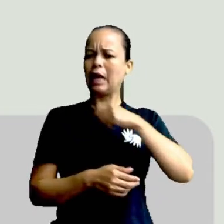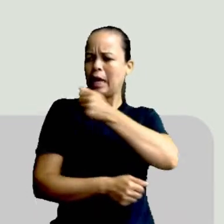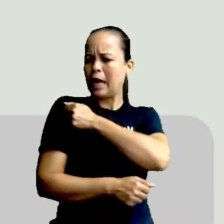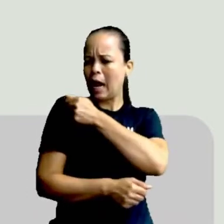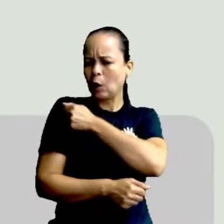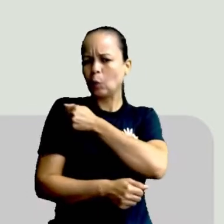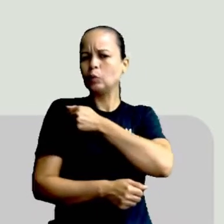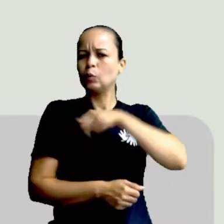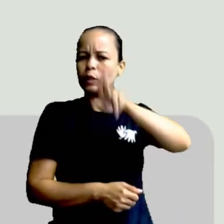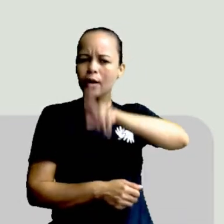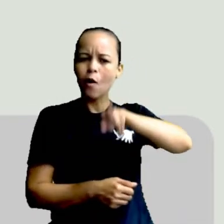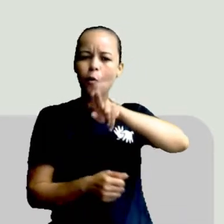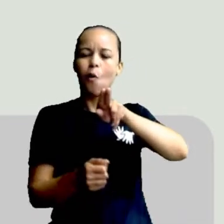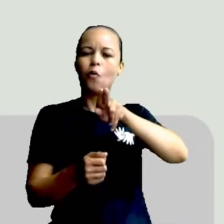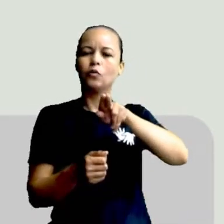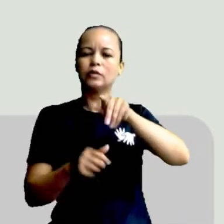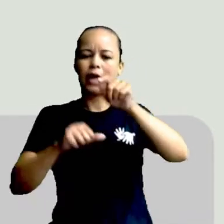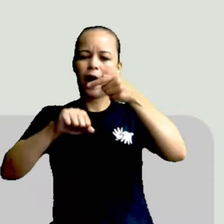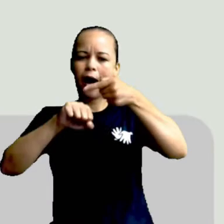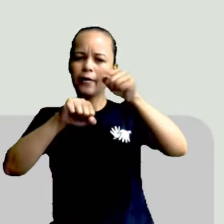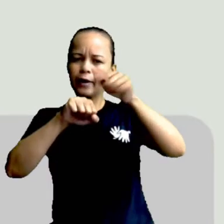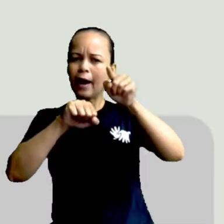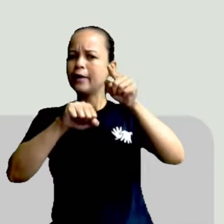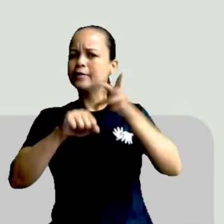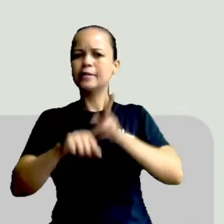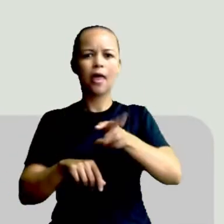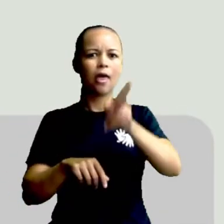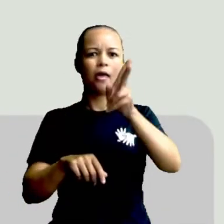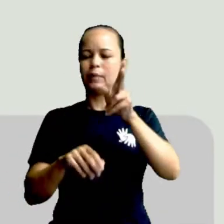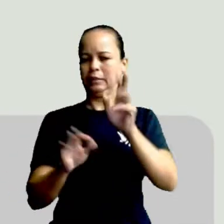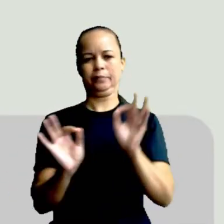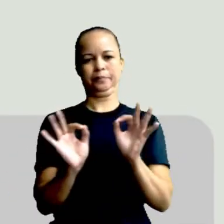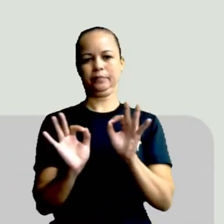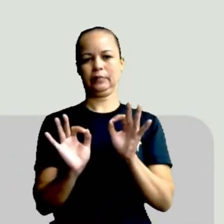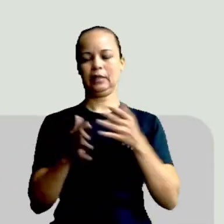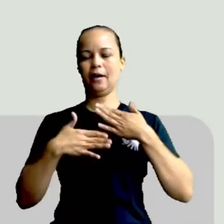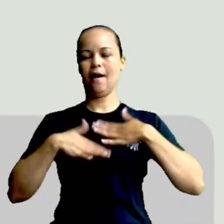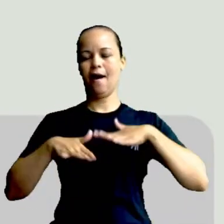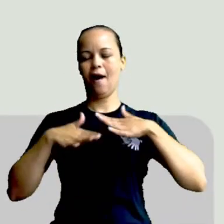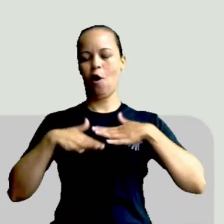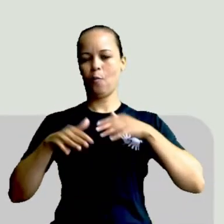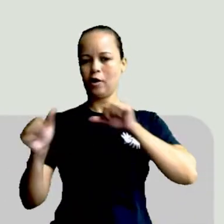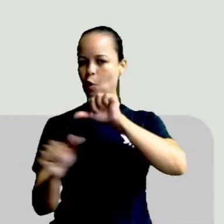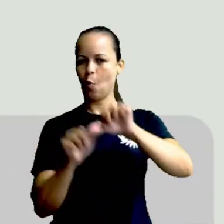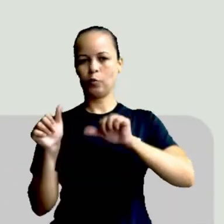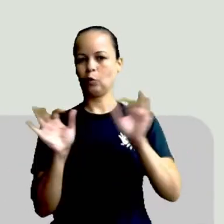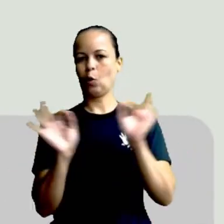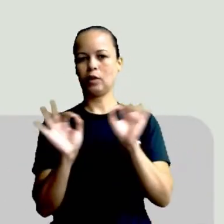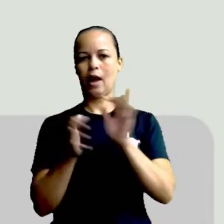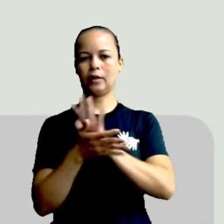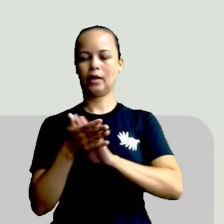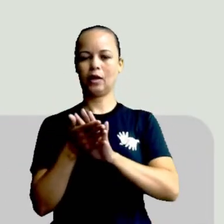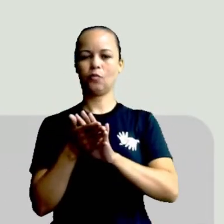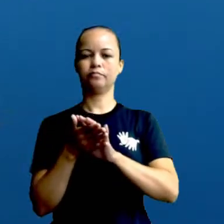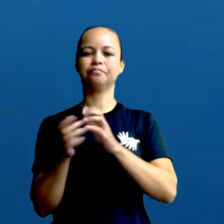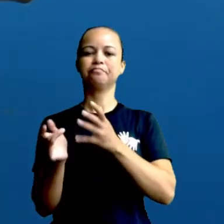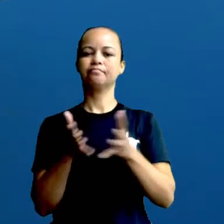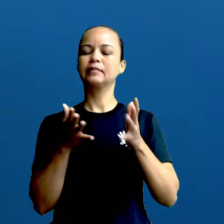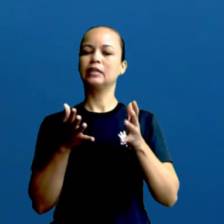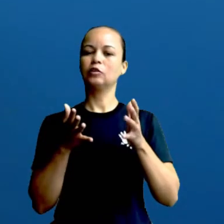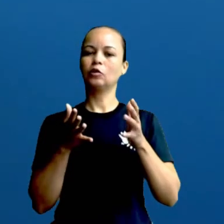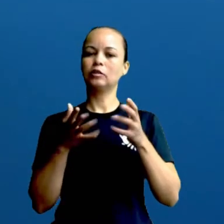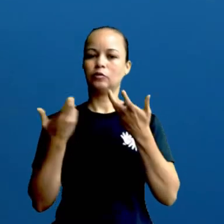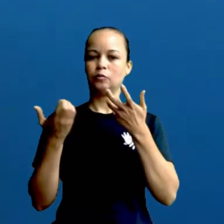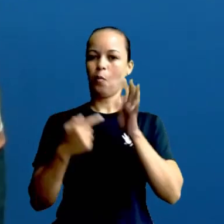com erosão que assim corre menos risco de errar calma nada mudou com a nova ortografia só trazendo aqui para mim que eu